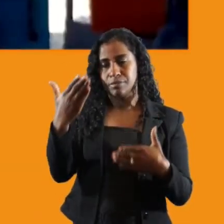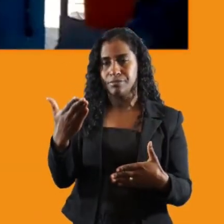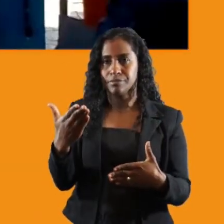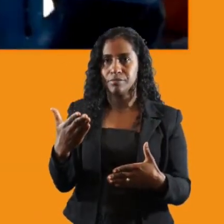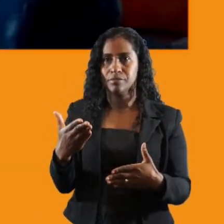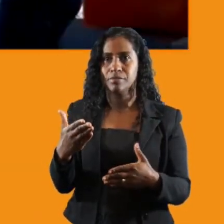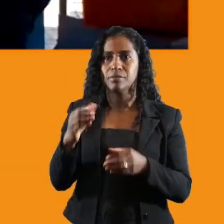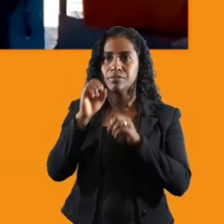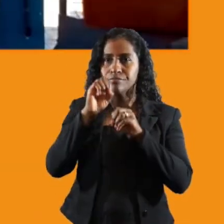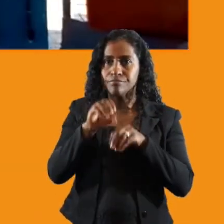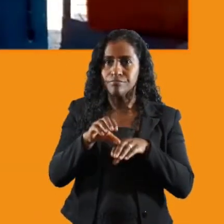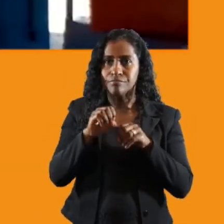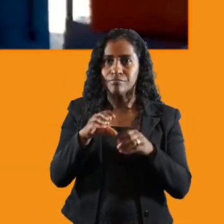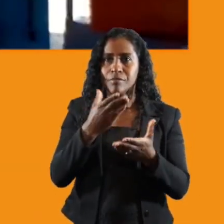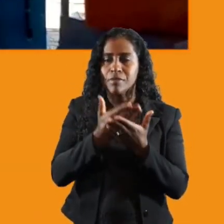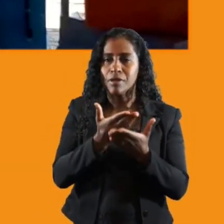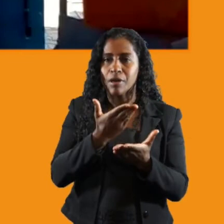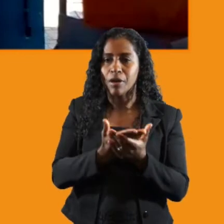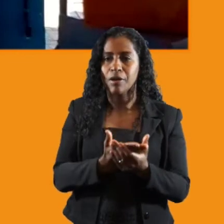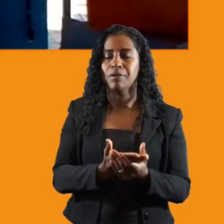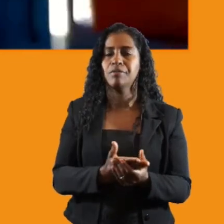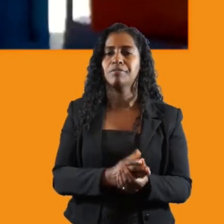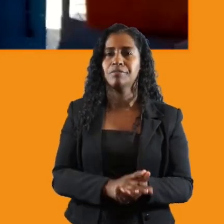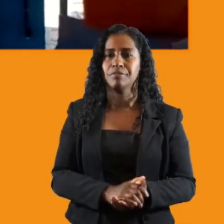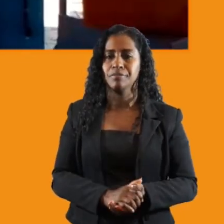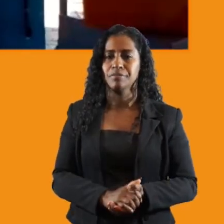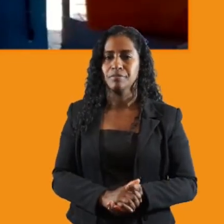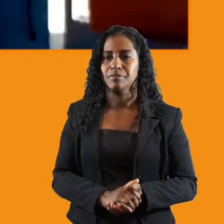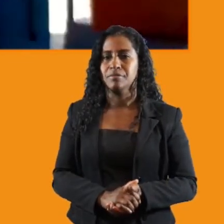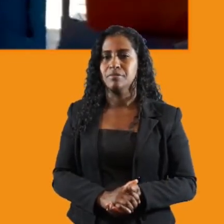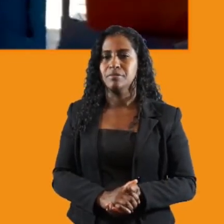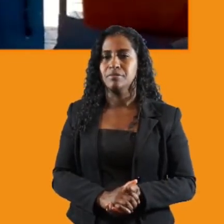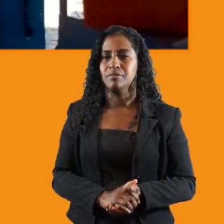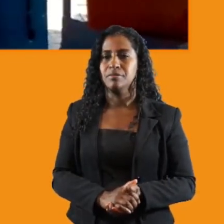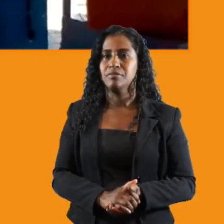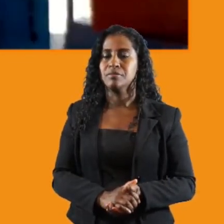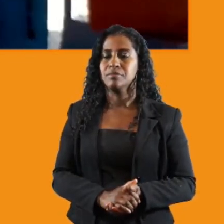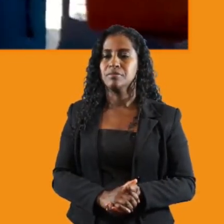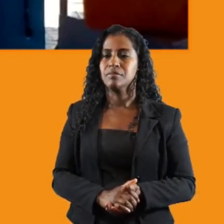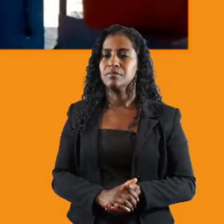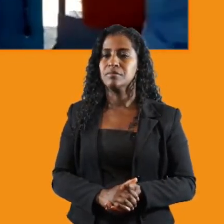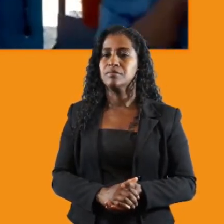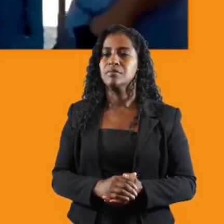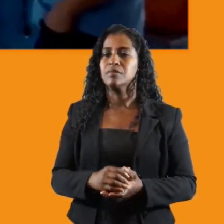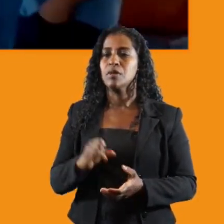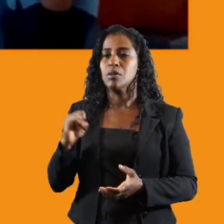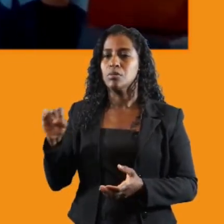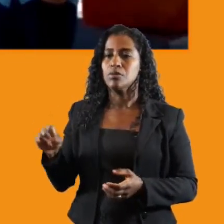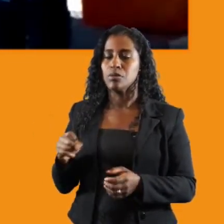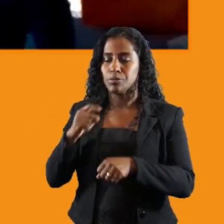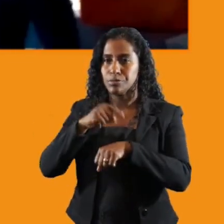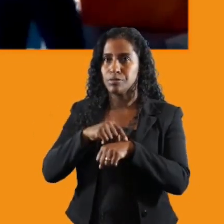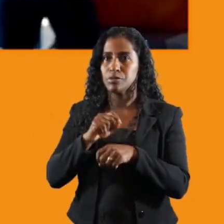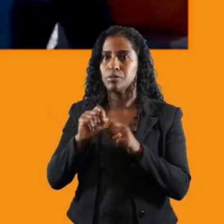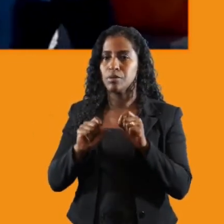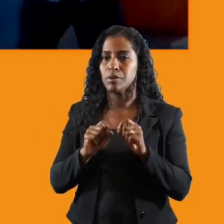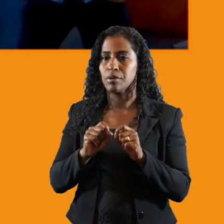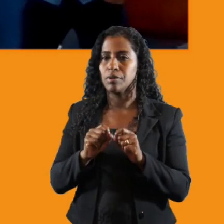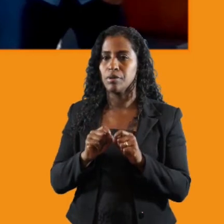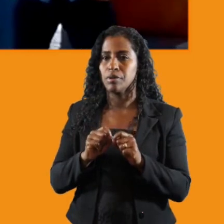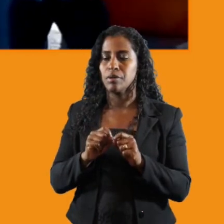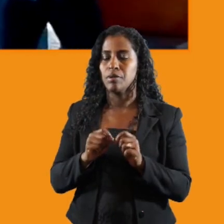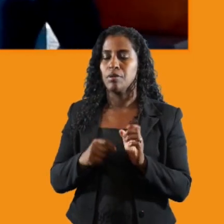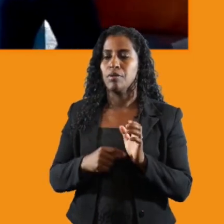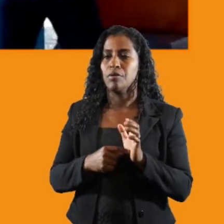queria... descobrir muita Certo, Potter, coisa. a gente só queria aproveitar o momento aí. Potter, e citar aí a nossa equipe técnica aqui da